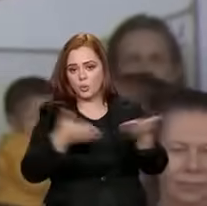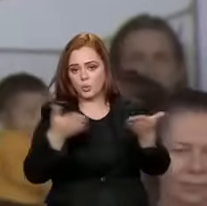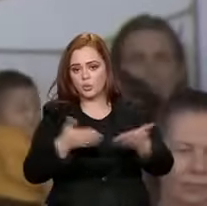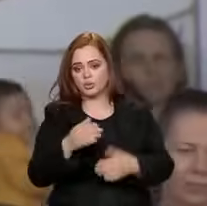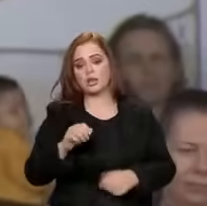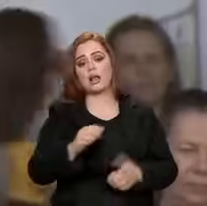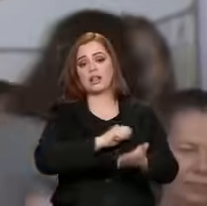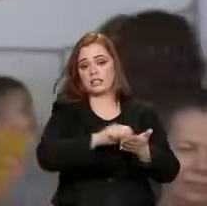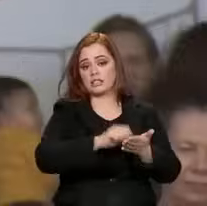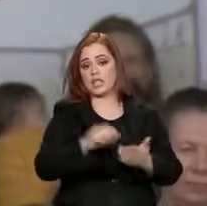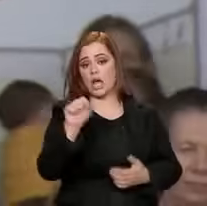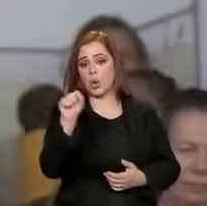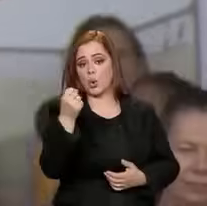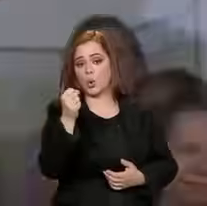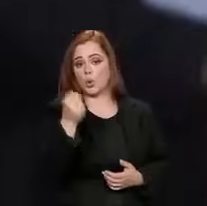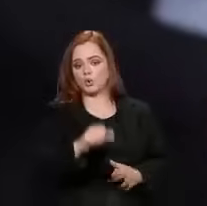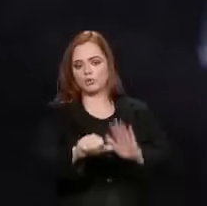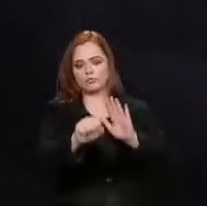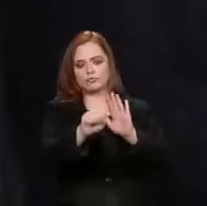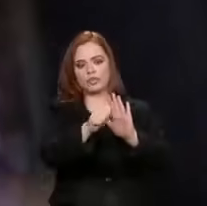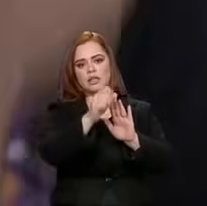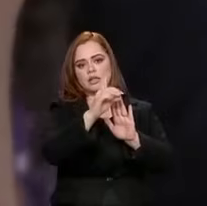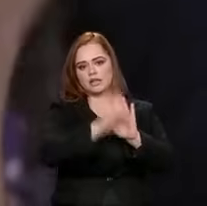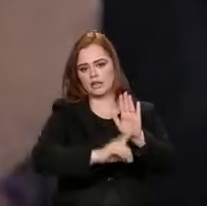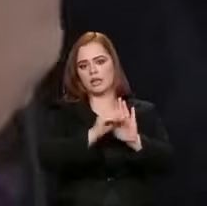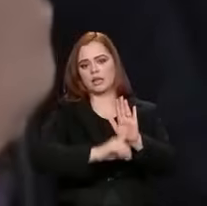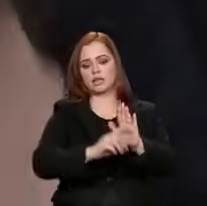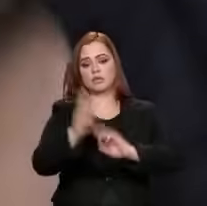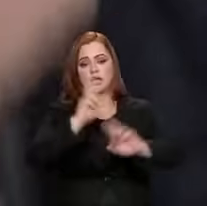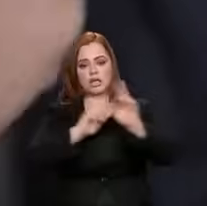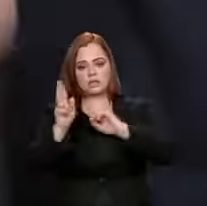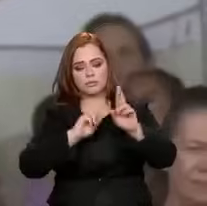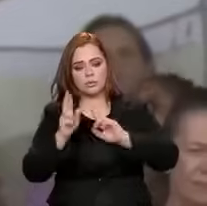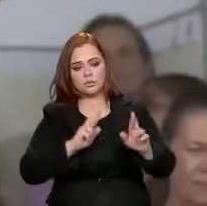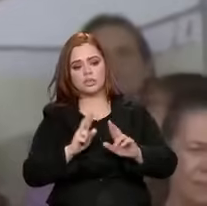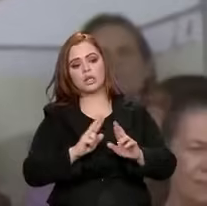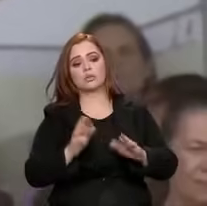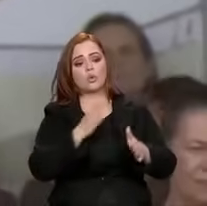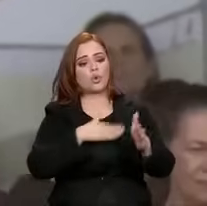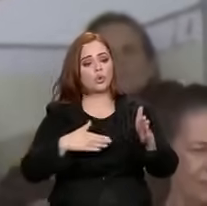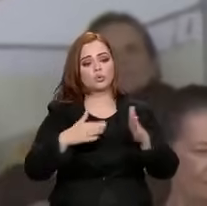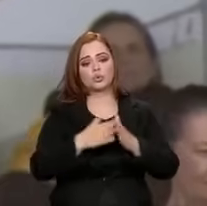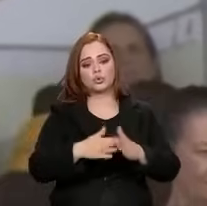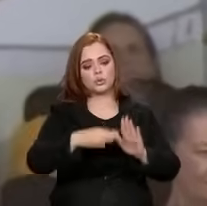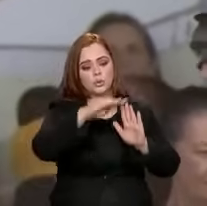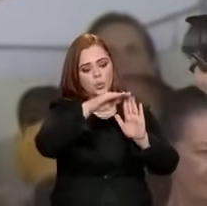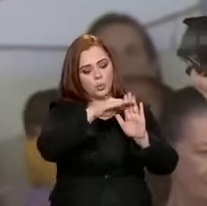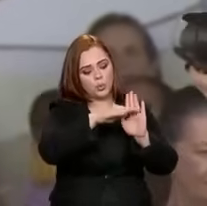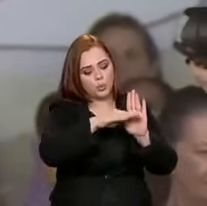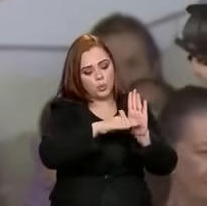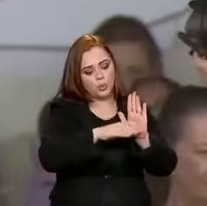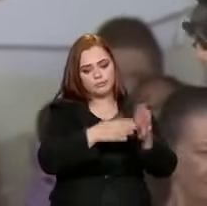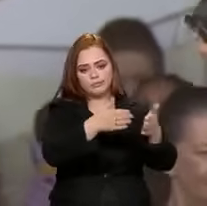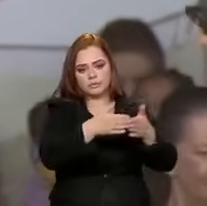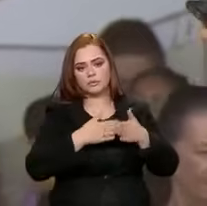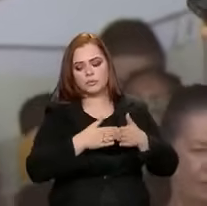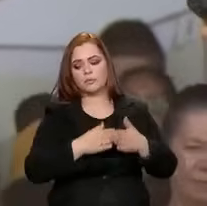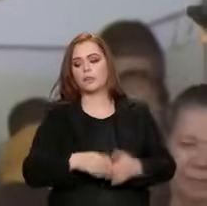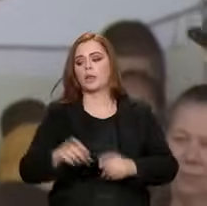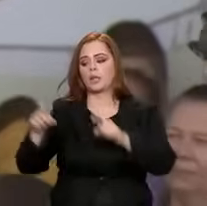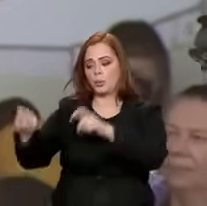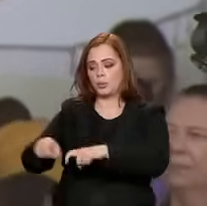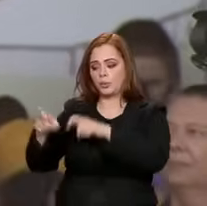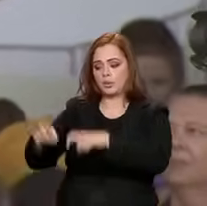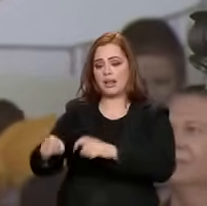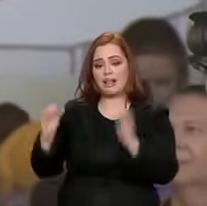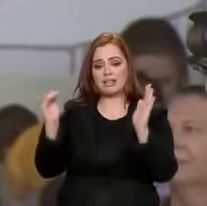oito decretos respondendo as demandas da pauta da Marcha das Margaridas dos Quintais produtivos